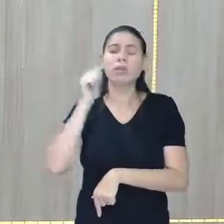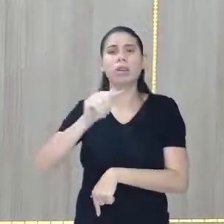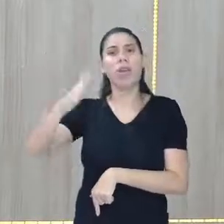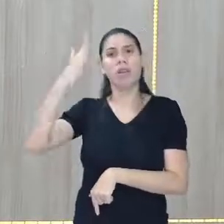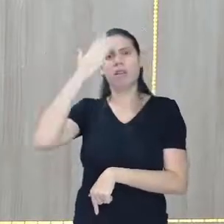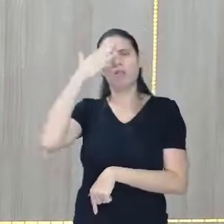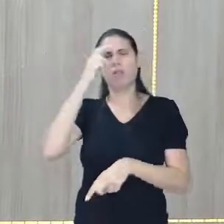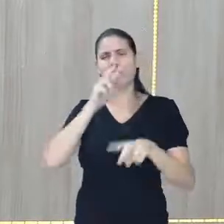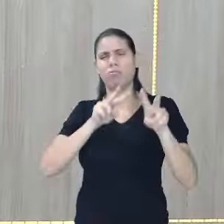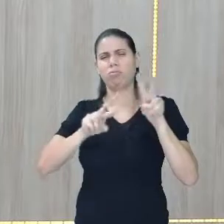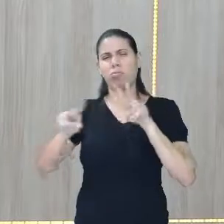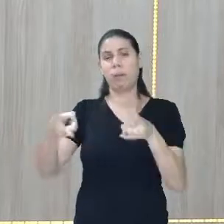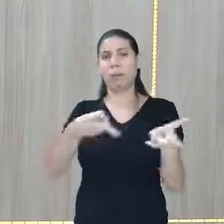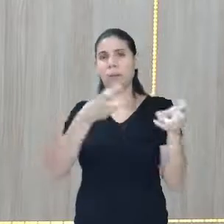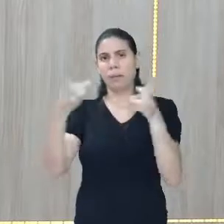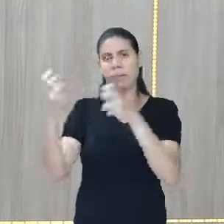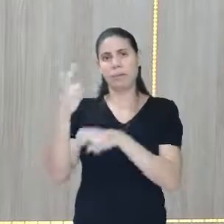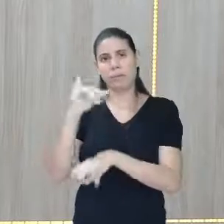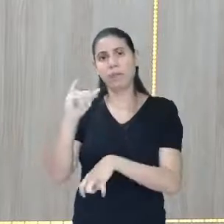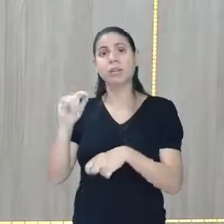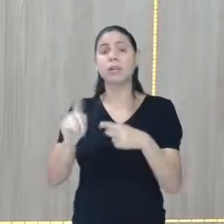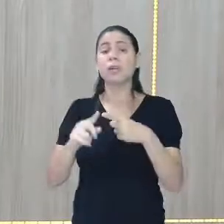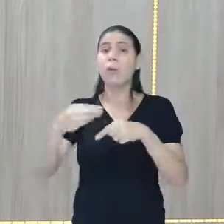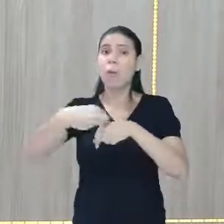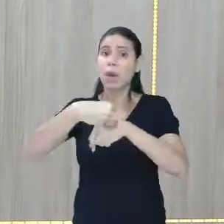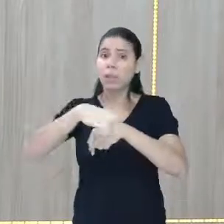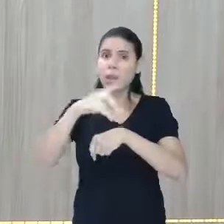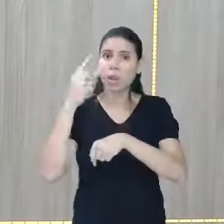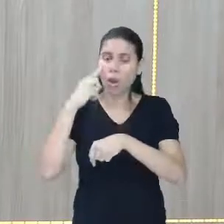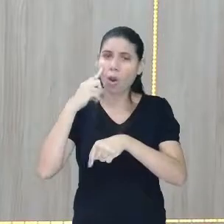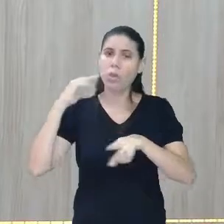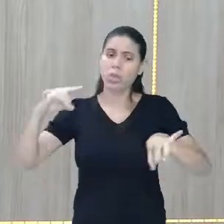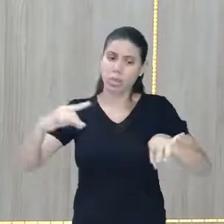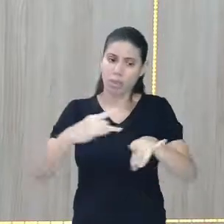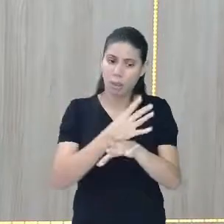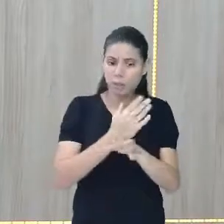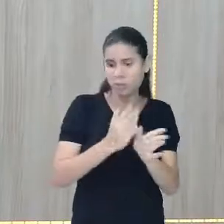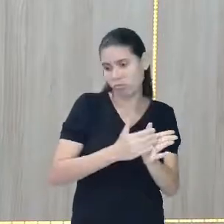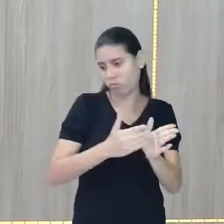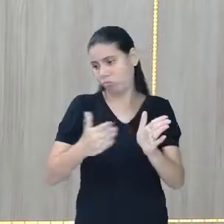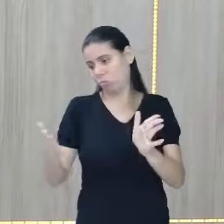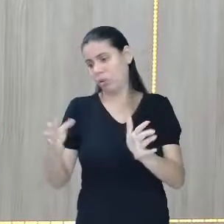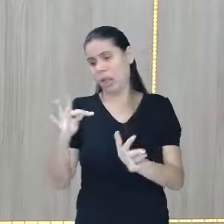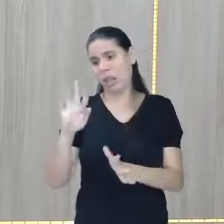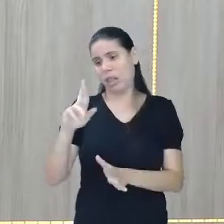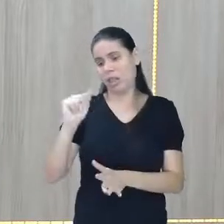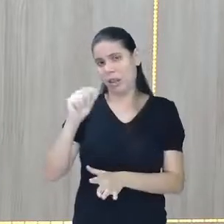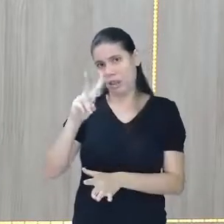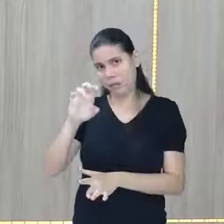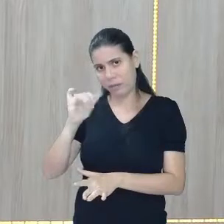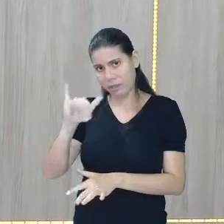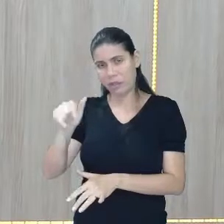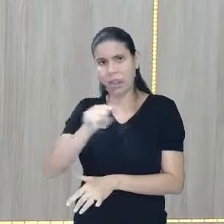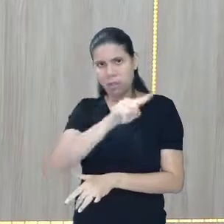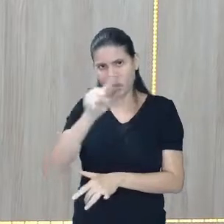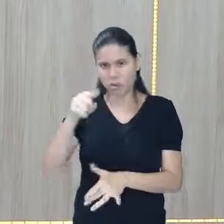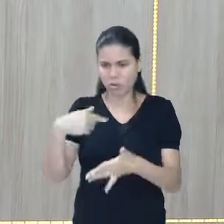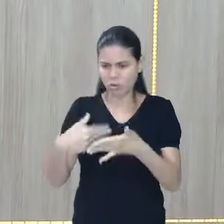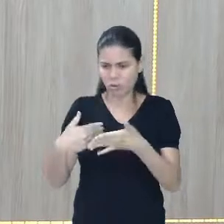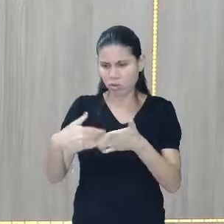né? Que é uma coisa que a gente deixa aqui para vocês. Estamos terminando esse ciclo do Travessia. Vocês que são Travessia